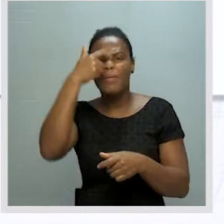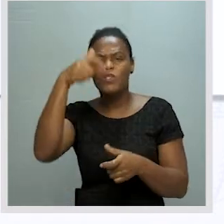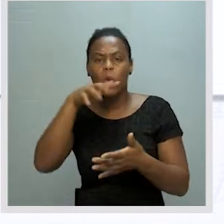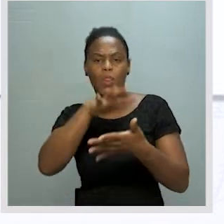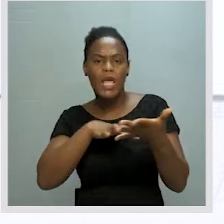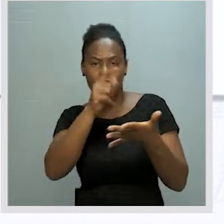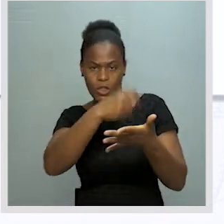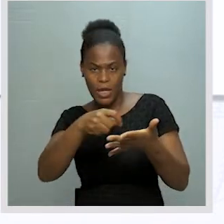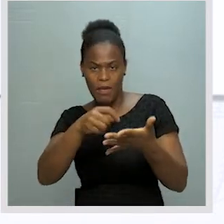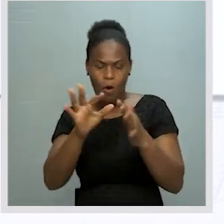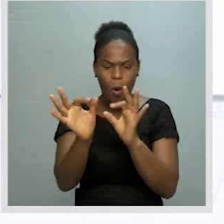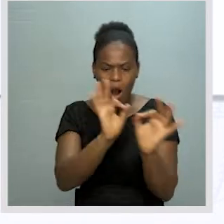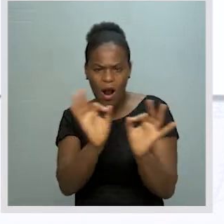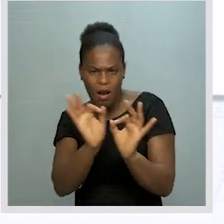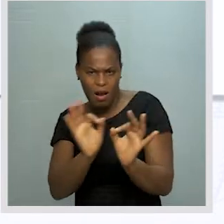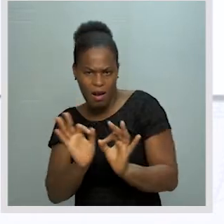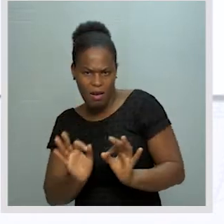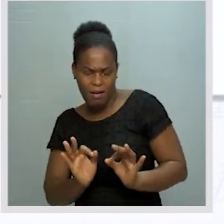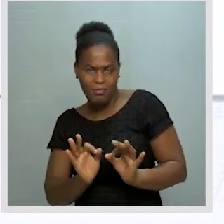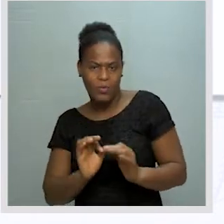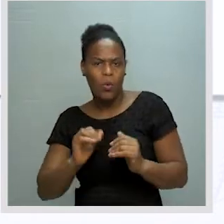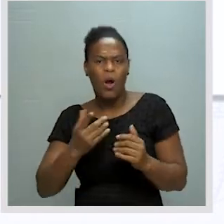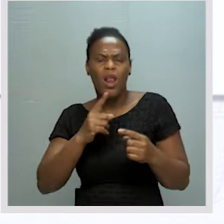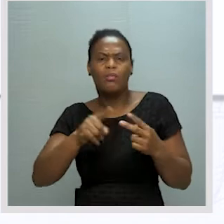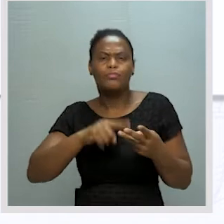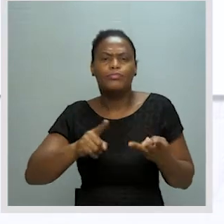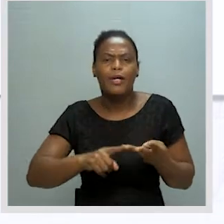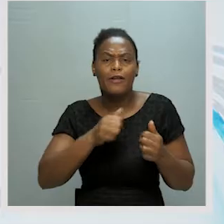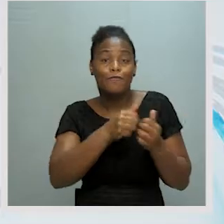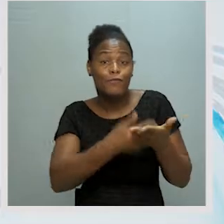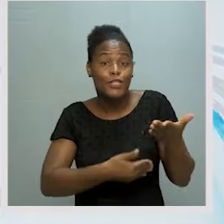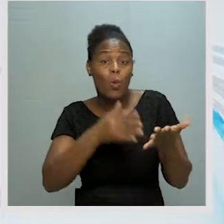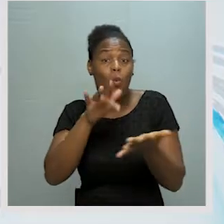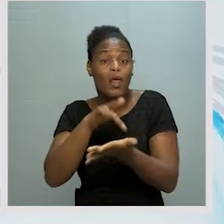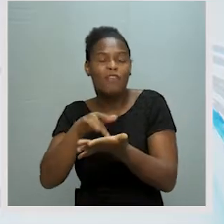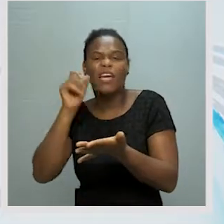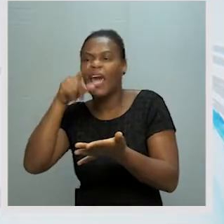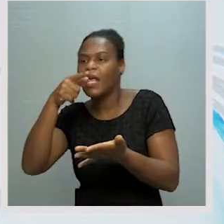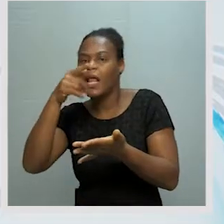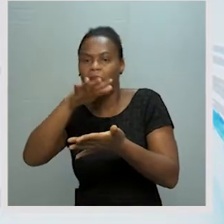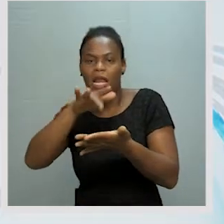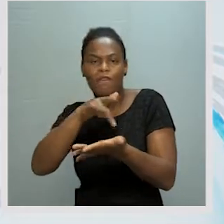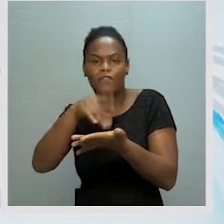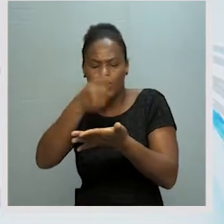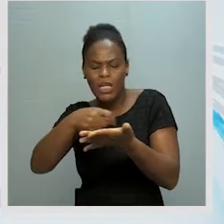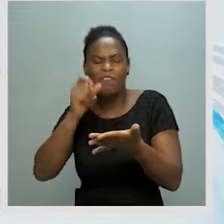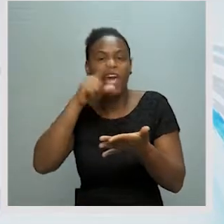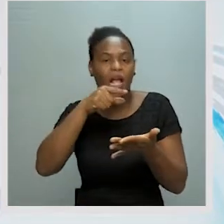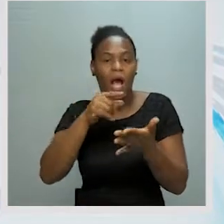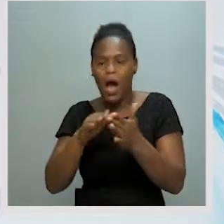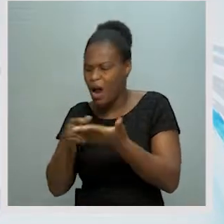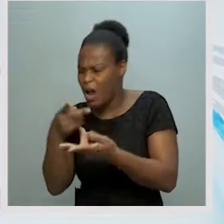Quando nós fazemos um tipo de ficha bibliográfica, estamos a fazer a organização por autor para cada livro que nós lemos.